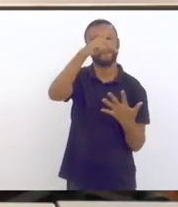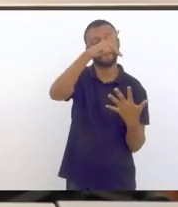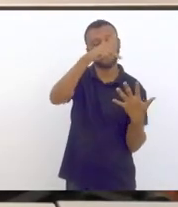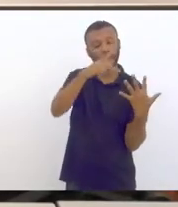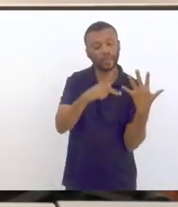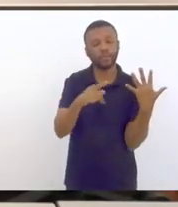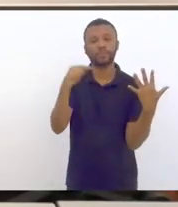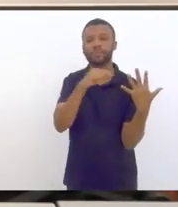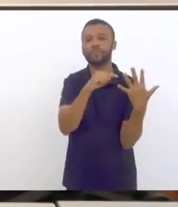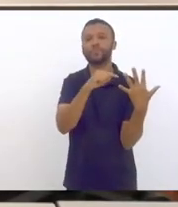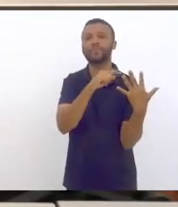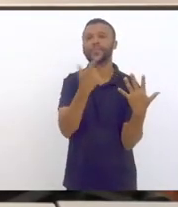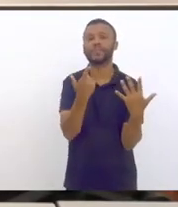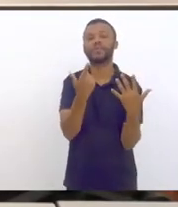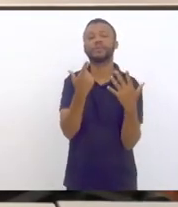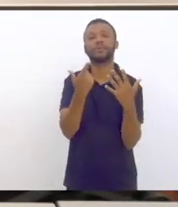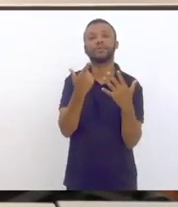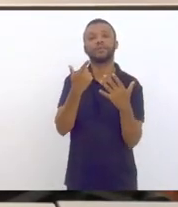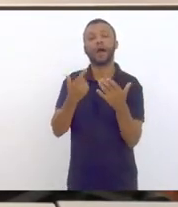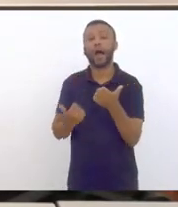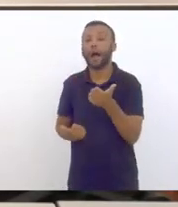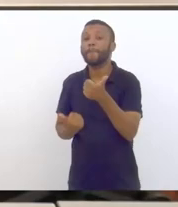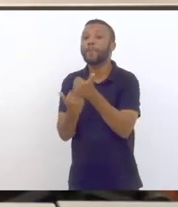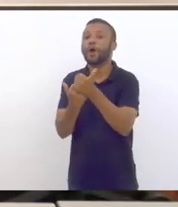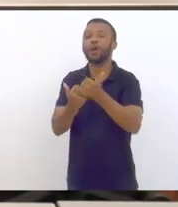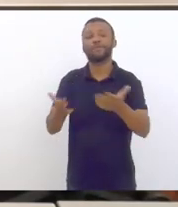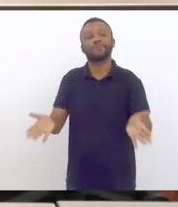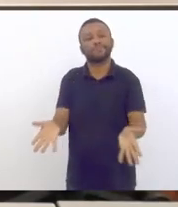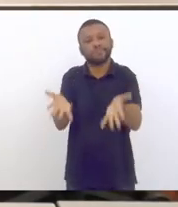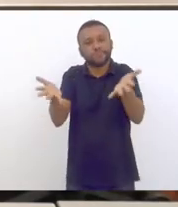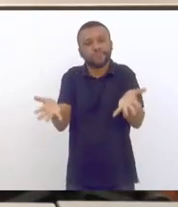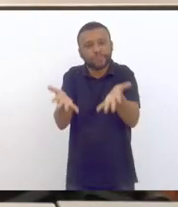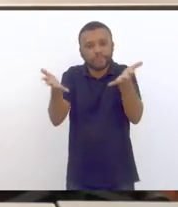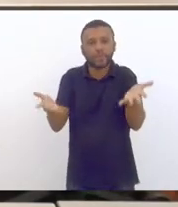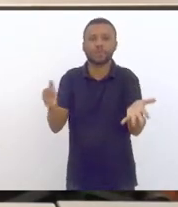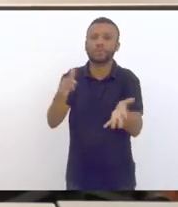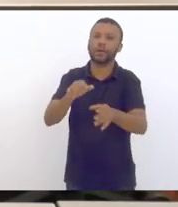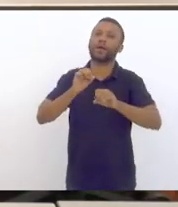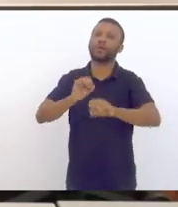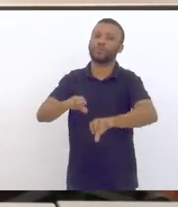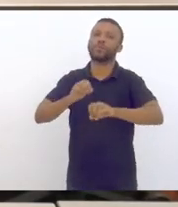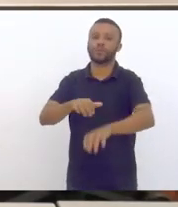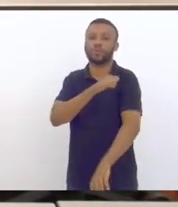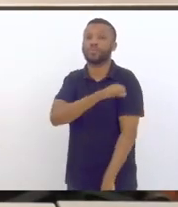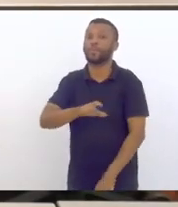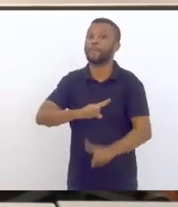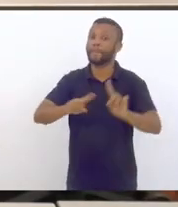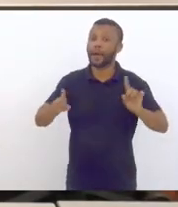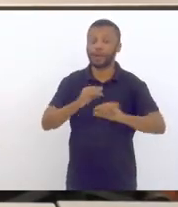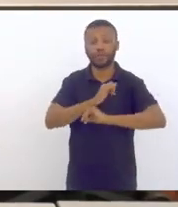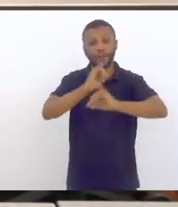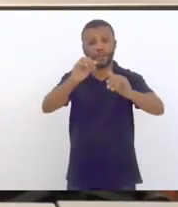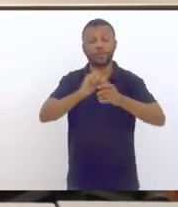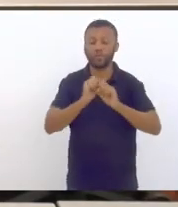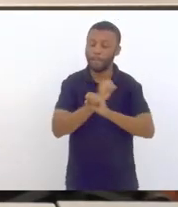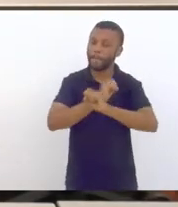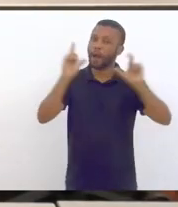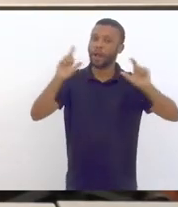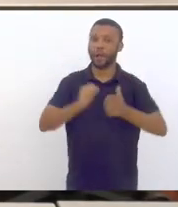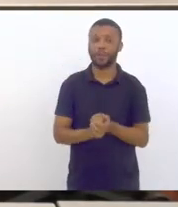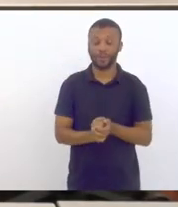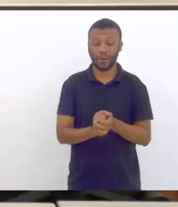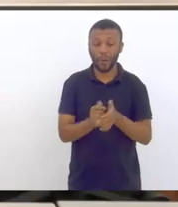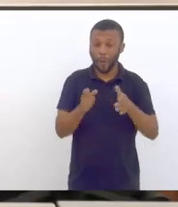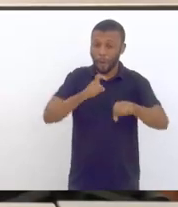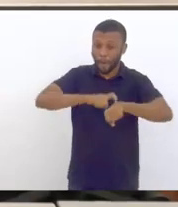que induzam ao fortalecimento da Educação no estado do Rio de Janeiro mas eu quero alertar que a gente já perdeu o prazo cada semana que vai